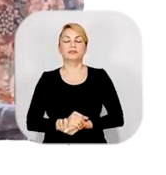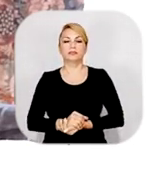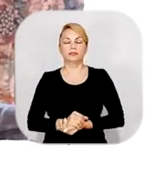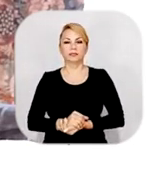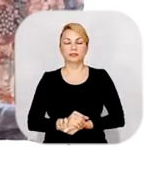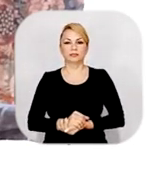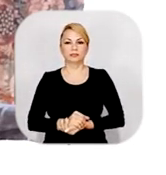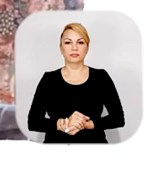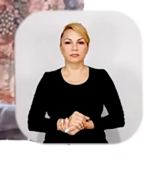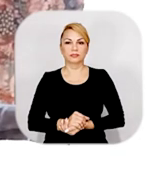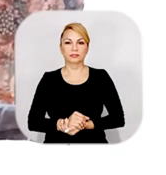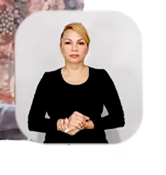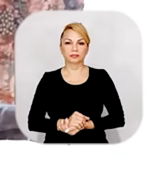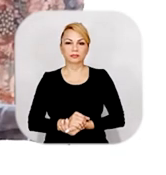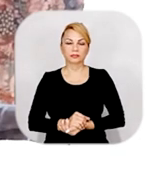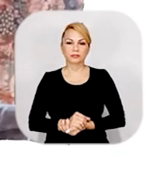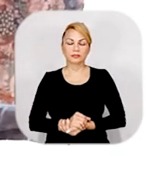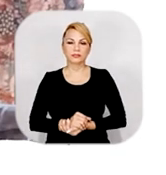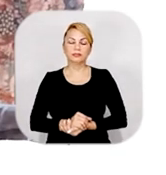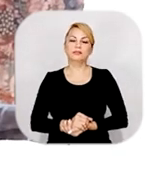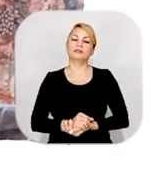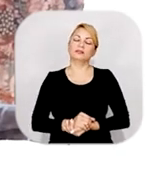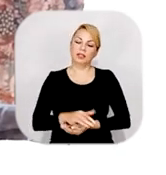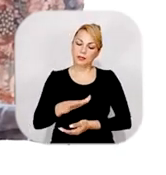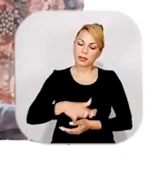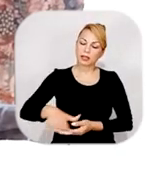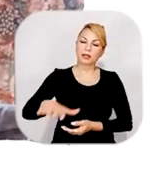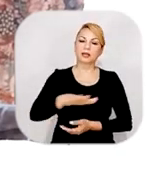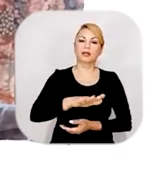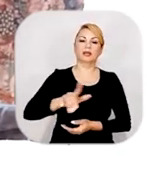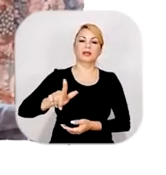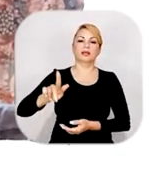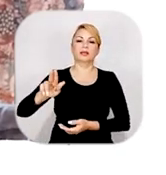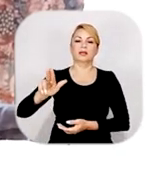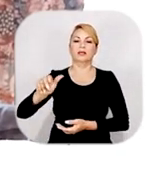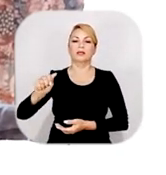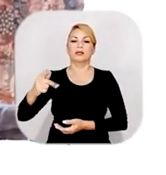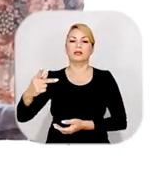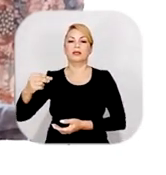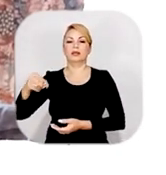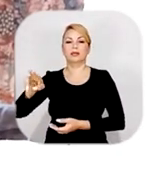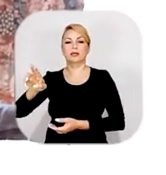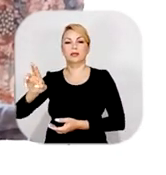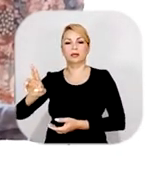pelo menos essa parte do Guaporé, para a gente tentar